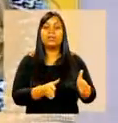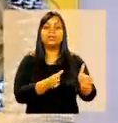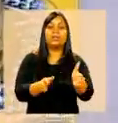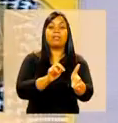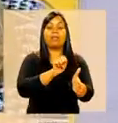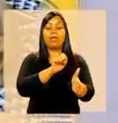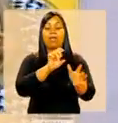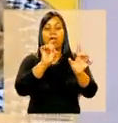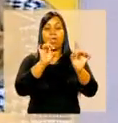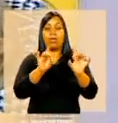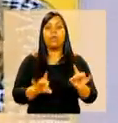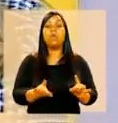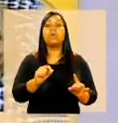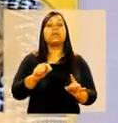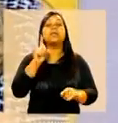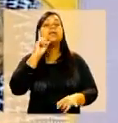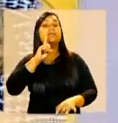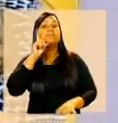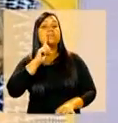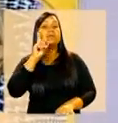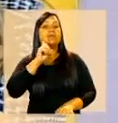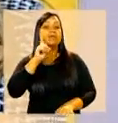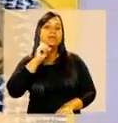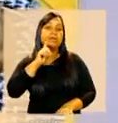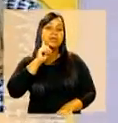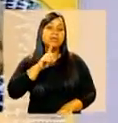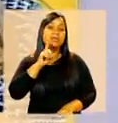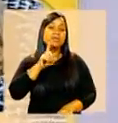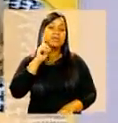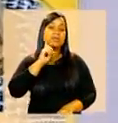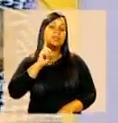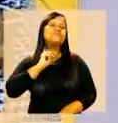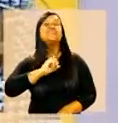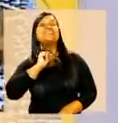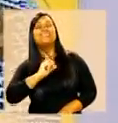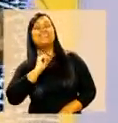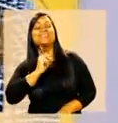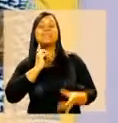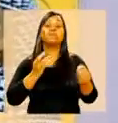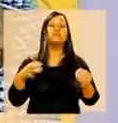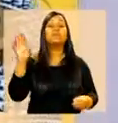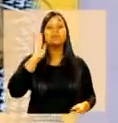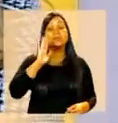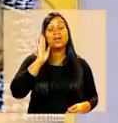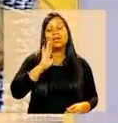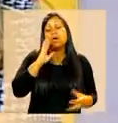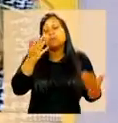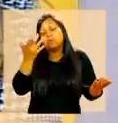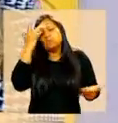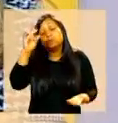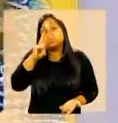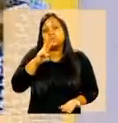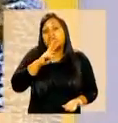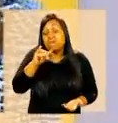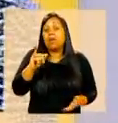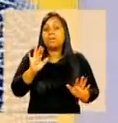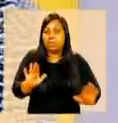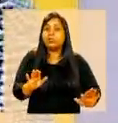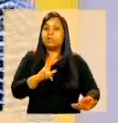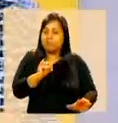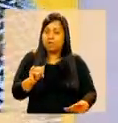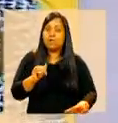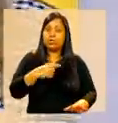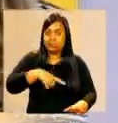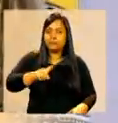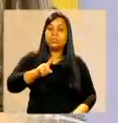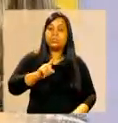Minas Gerais, que é incrível, né? É uma coisa que está nos meus planos. Não sei quando vai acontecer, mas com certeza eu vou. E se eu não achar companhia,